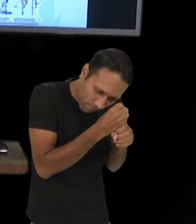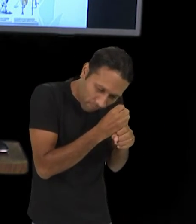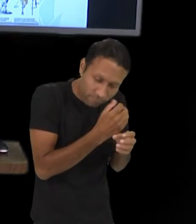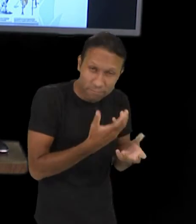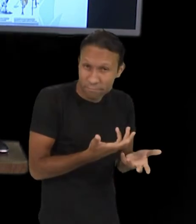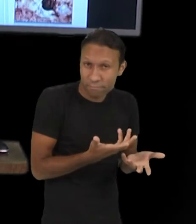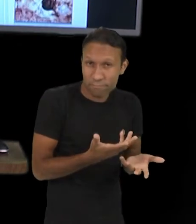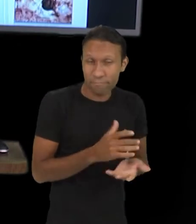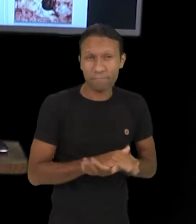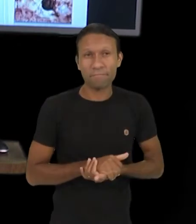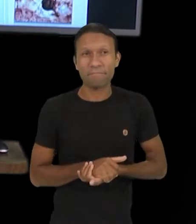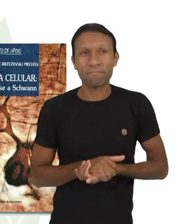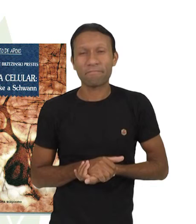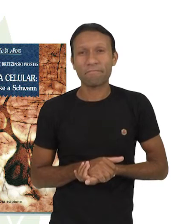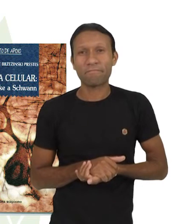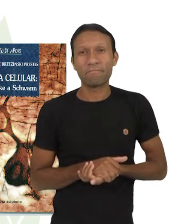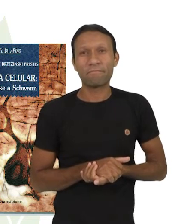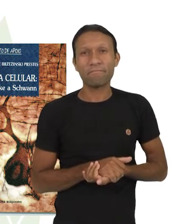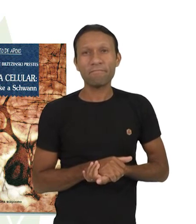tá?